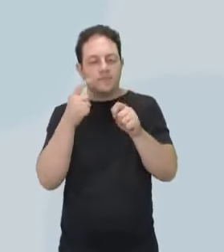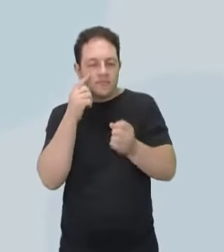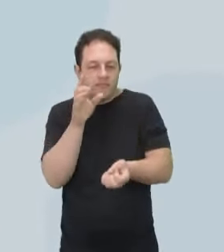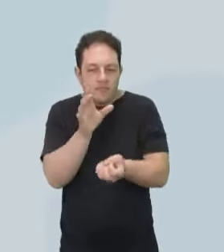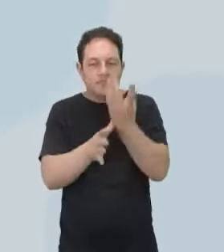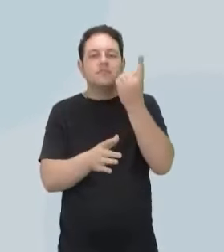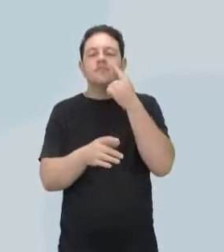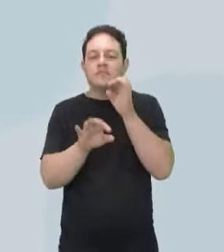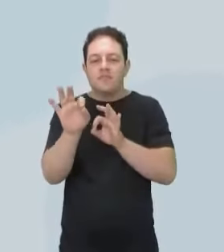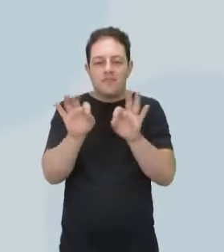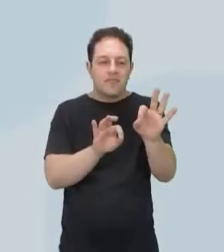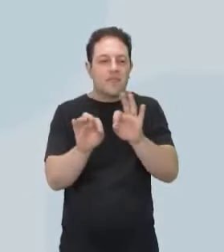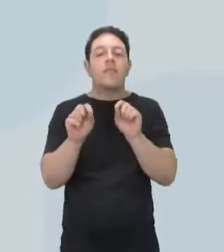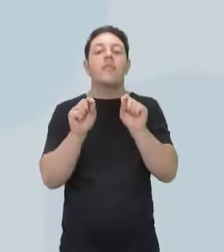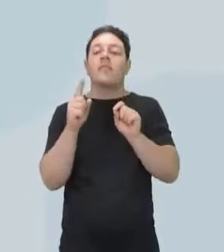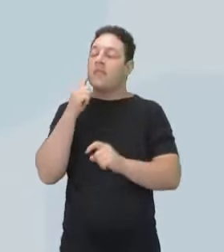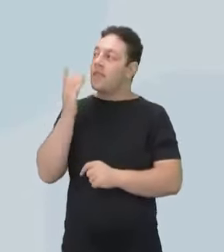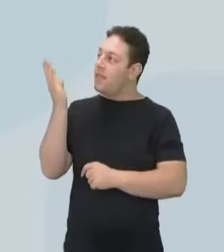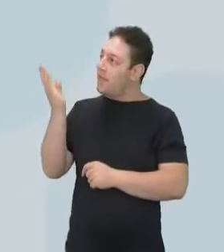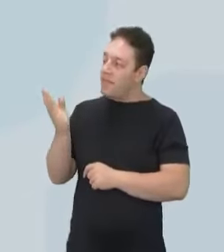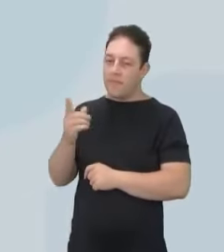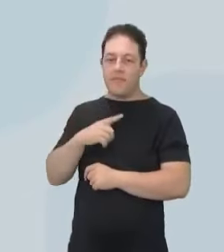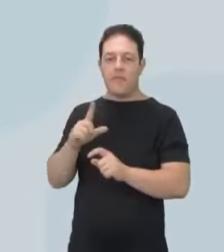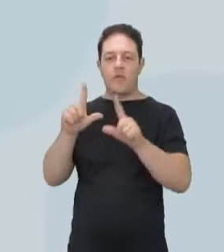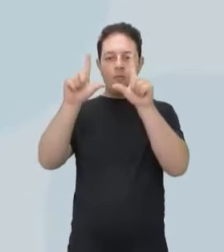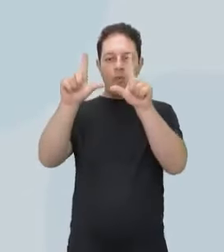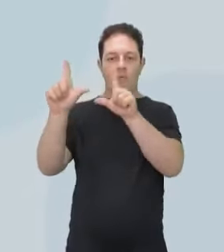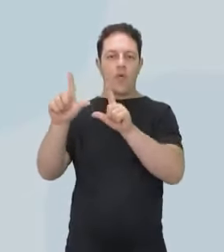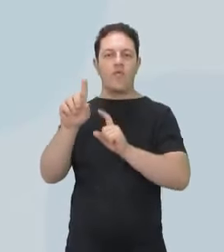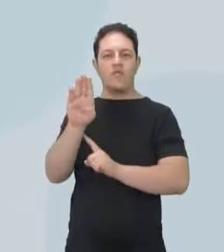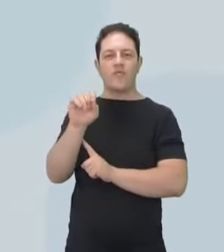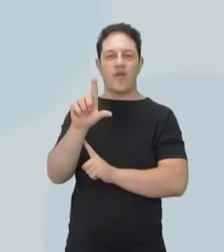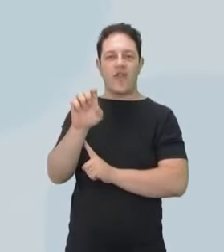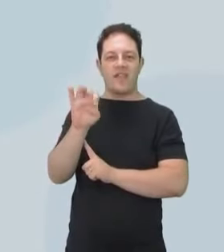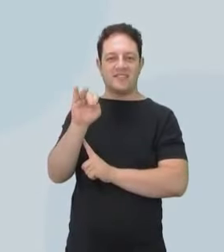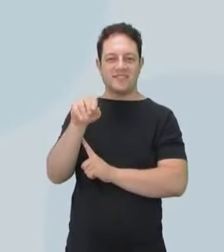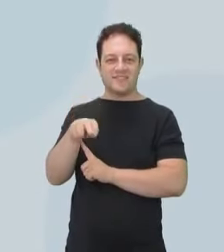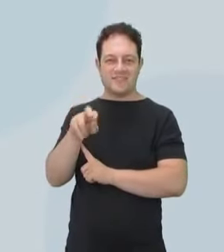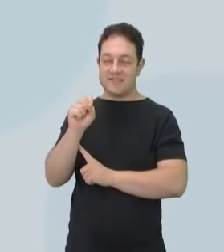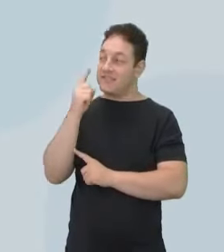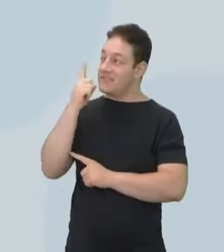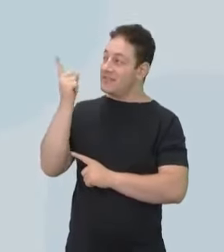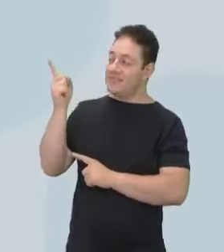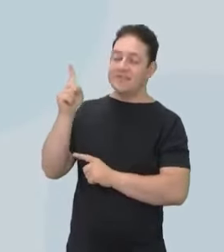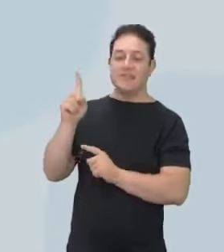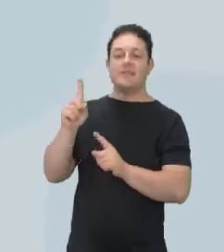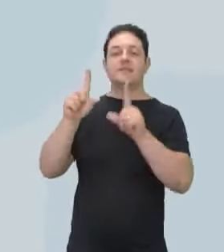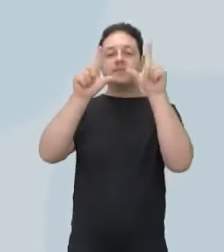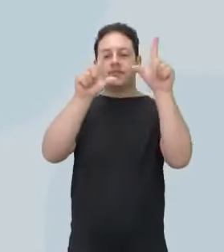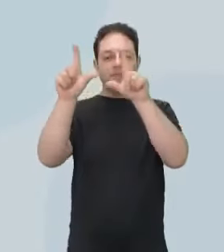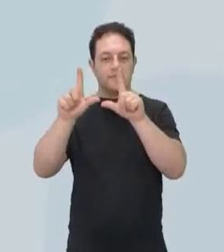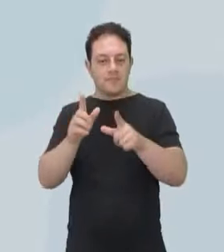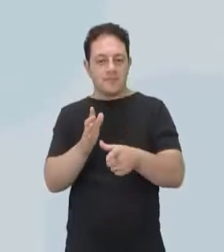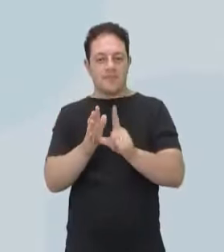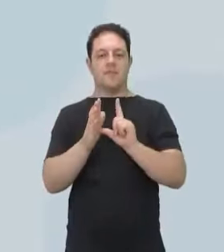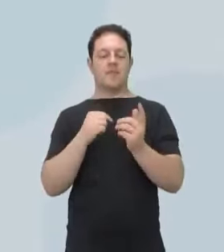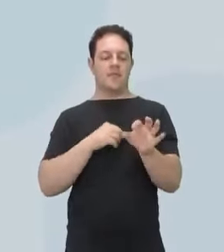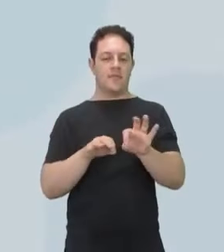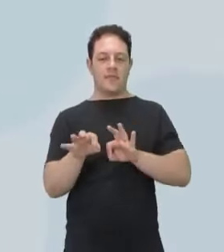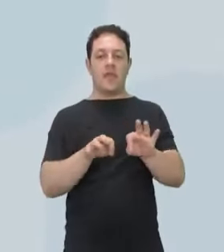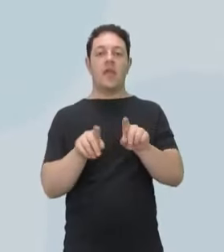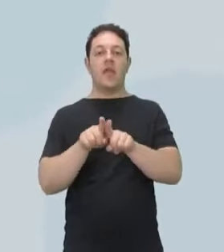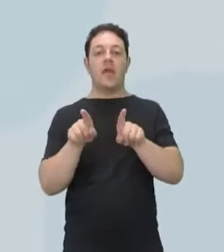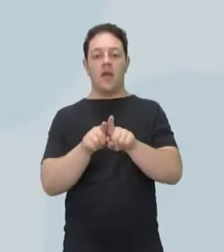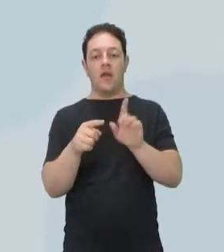né, que me possibilite criar boletins para que eu consiga me preparar e também eu consiga